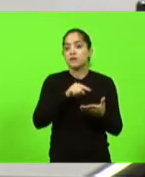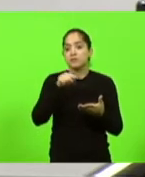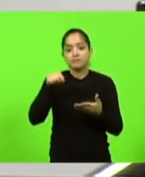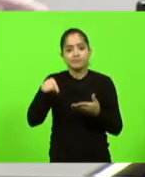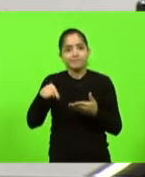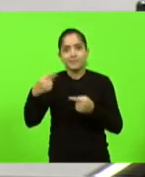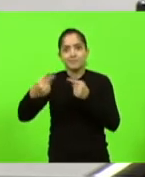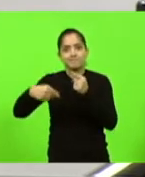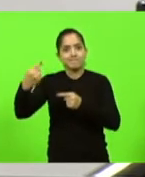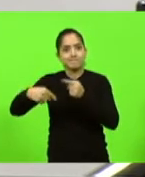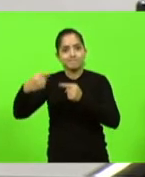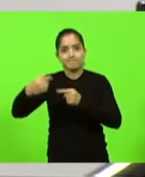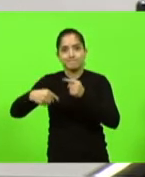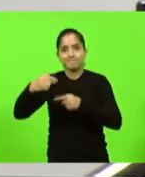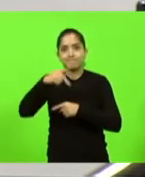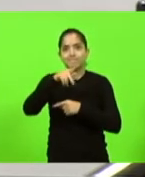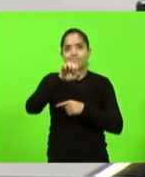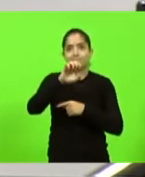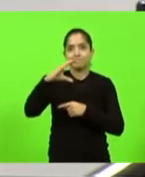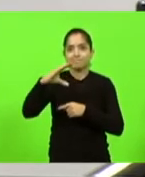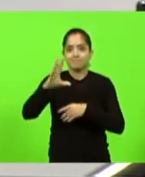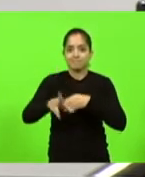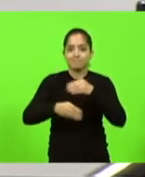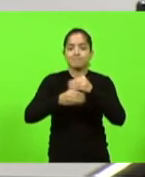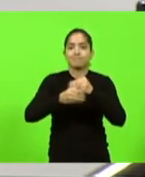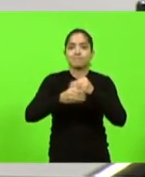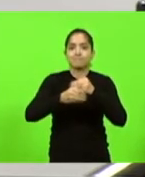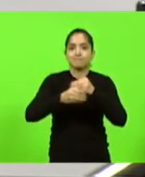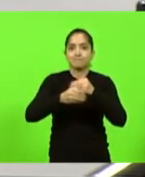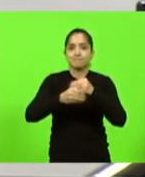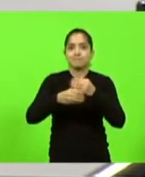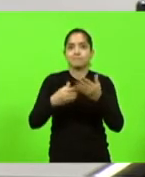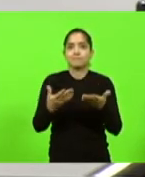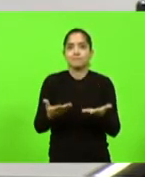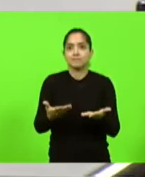da discussão da PEC e da emenda parlamentar impositiva.